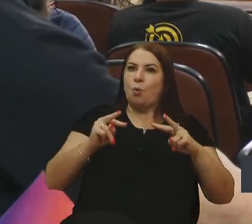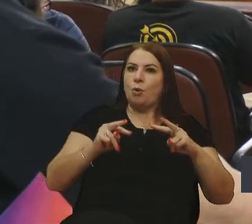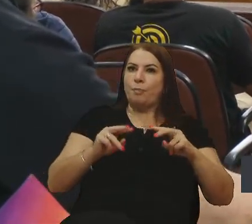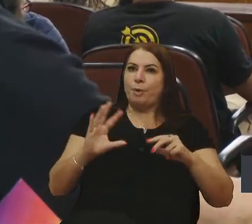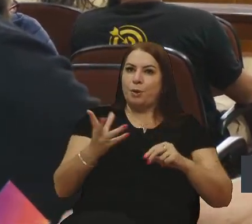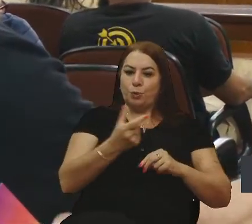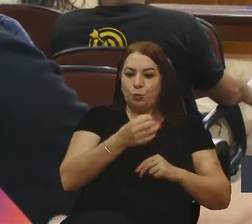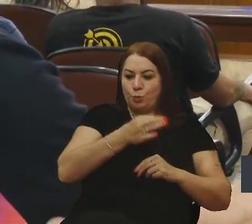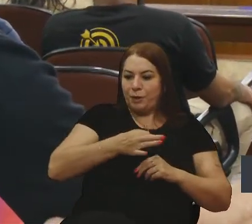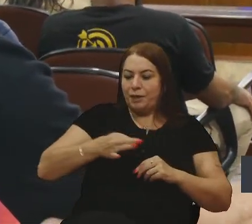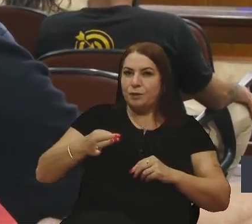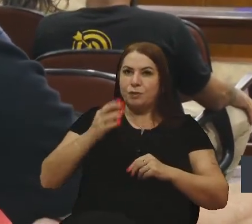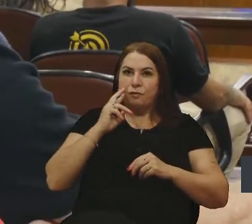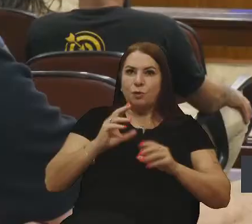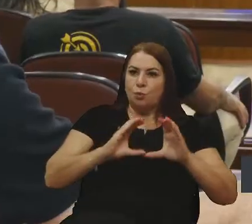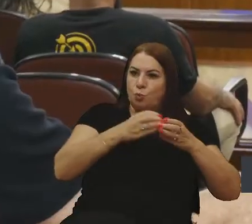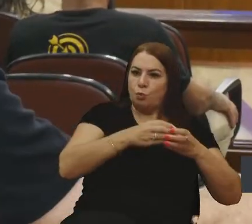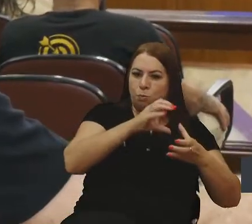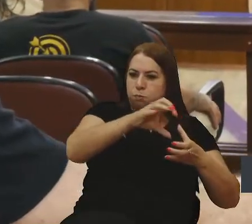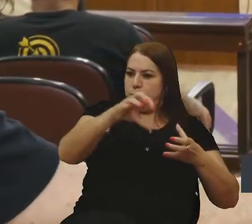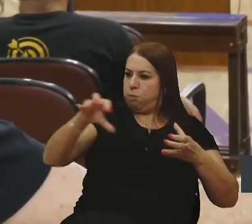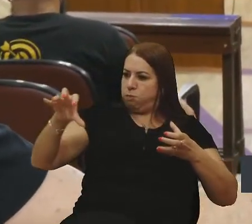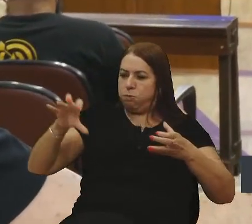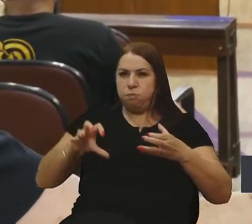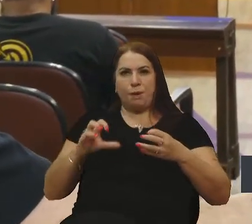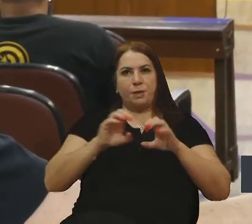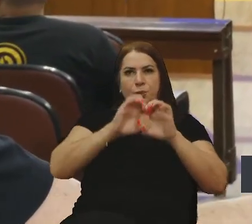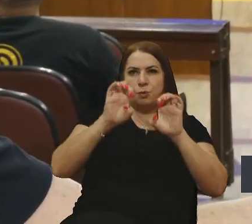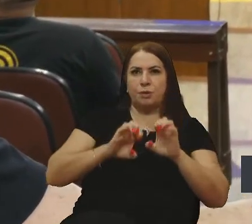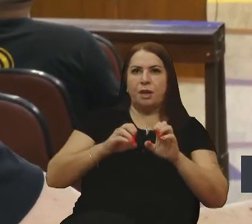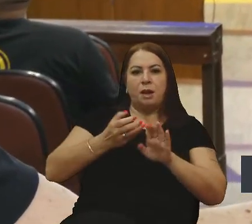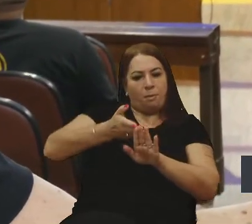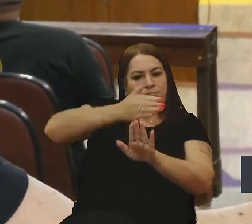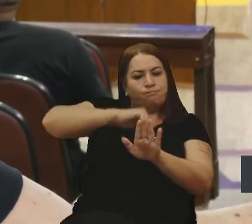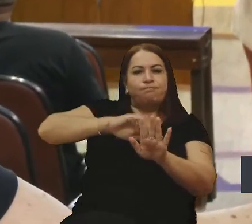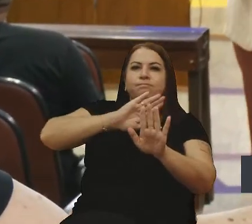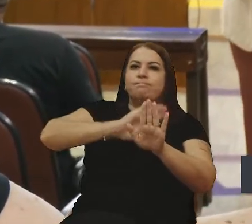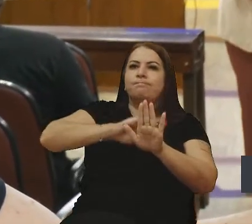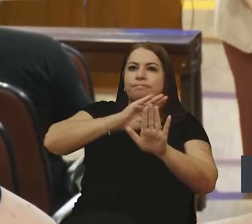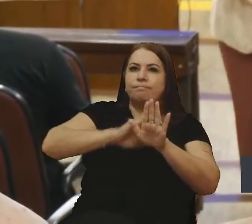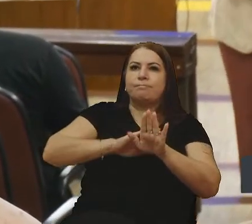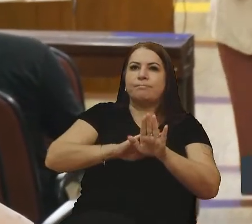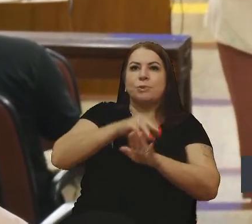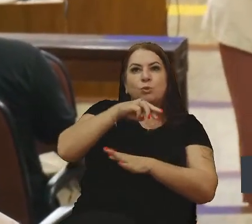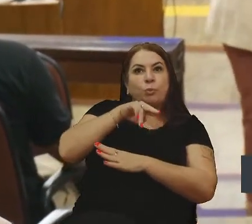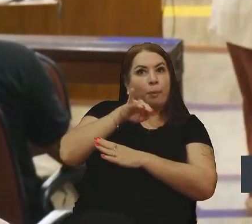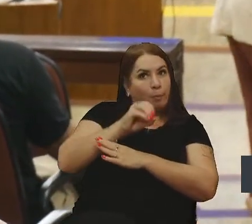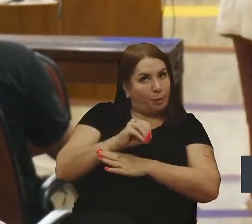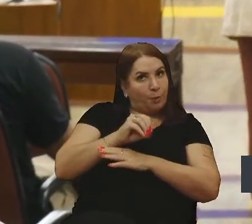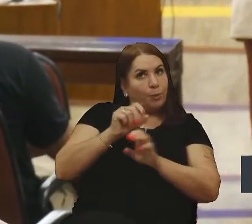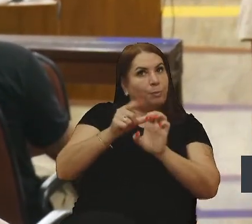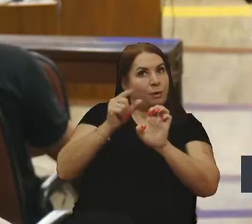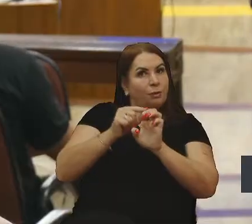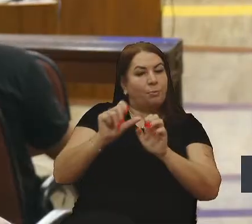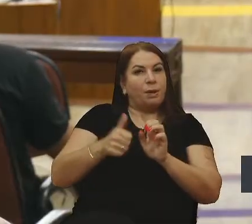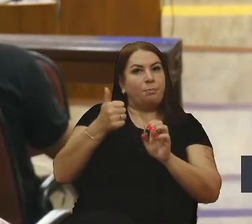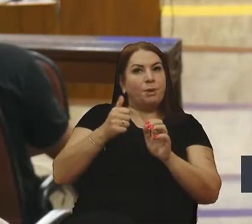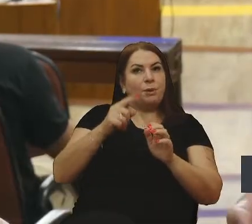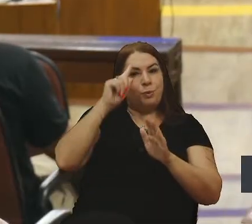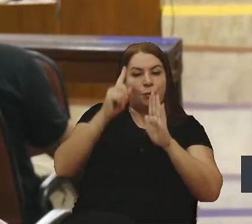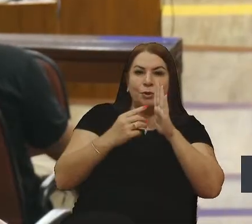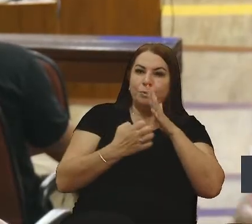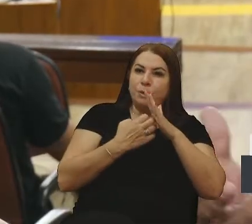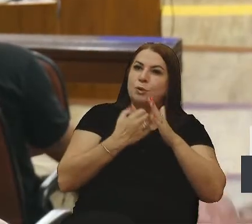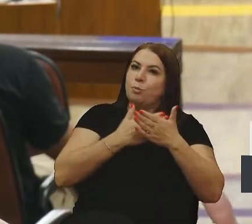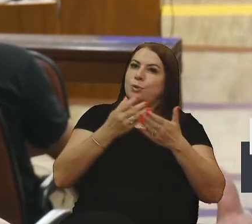vê uma rede de franquias, bem estruturada, tem toda uma trajetória por trás de um microempreendedor, de um primeiro empresário, que começou